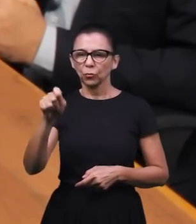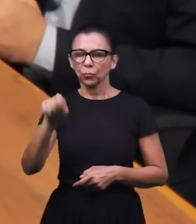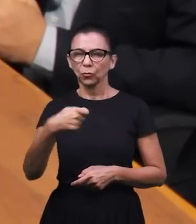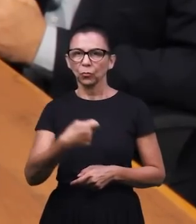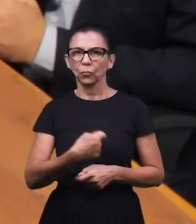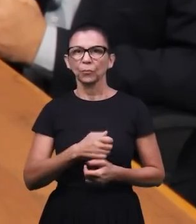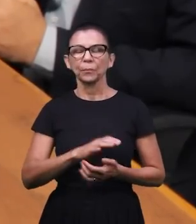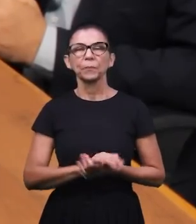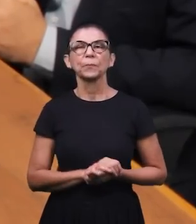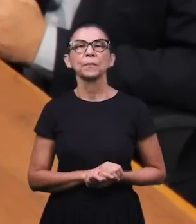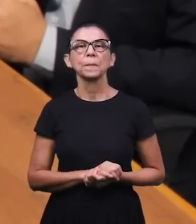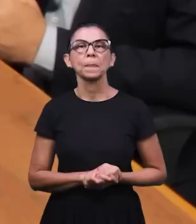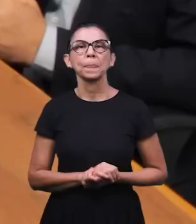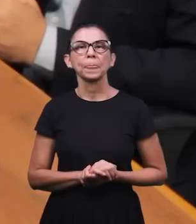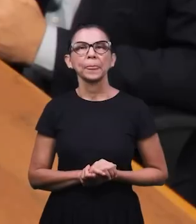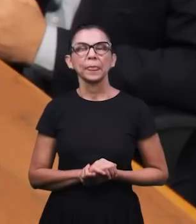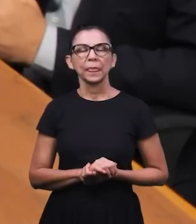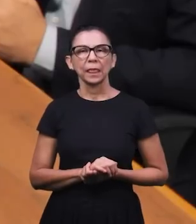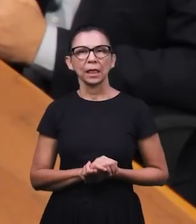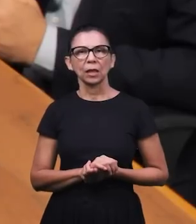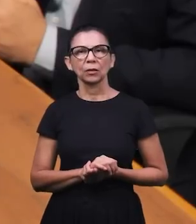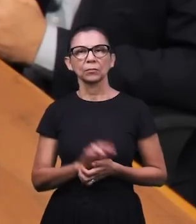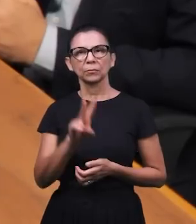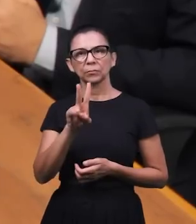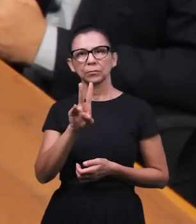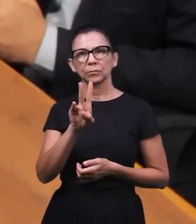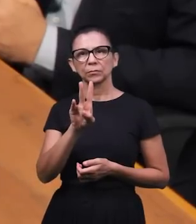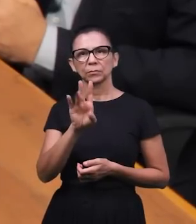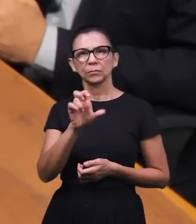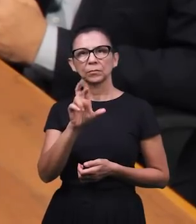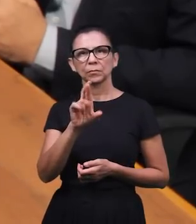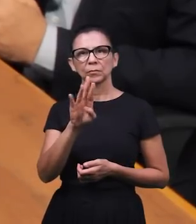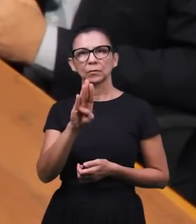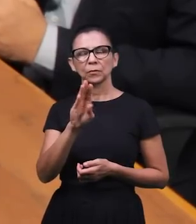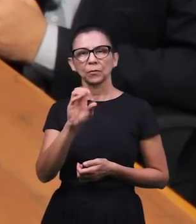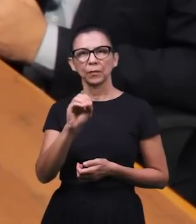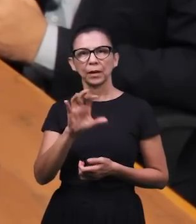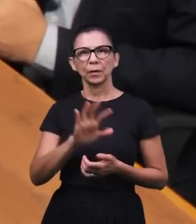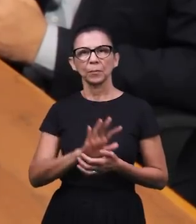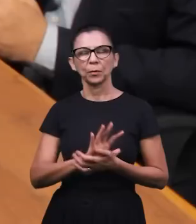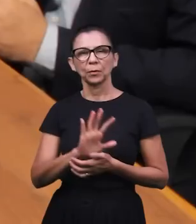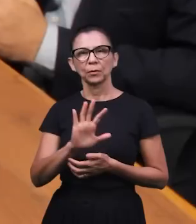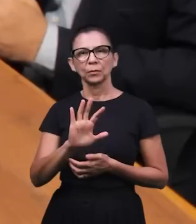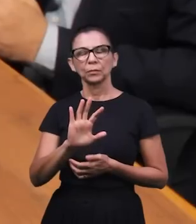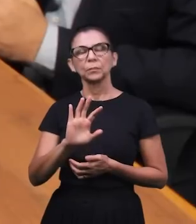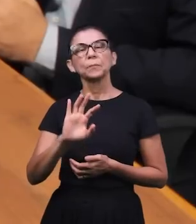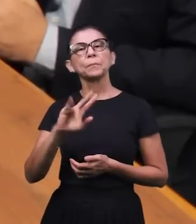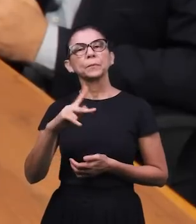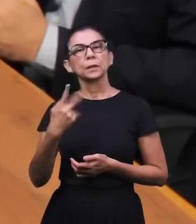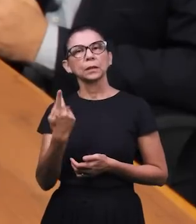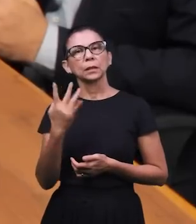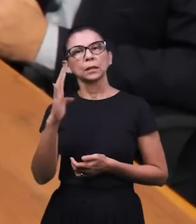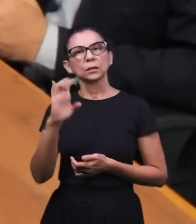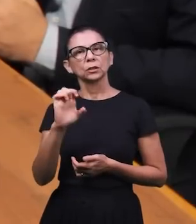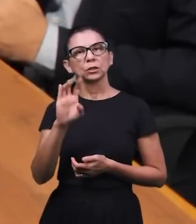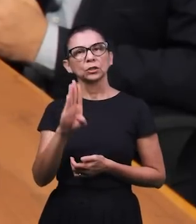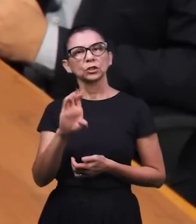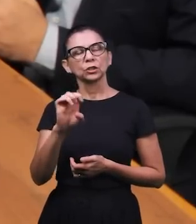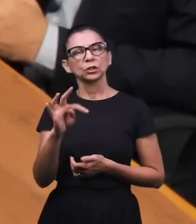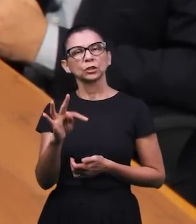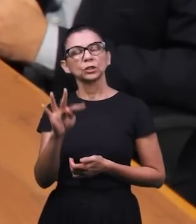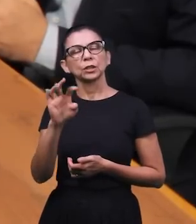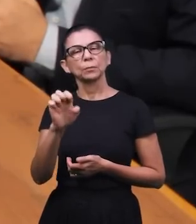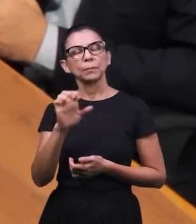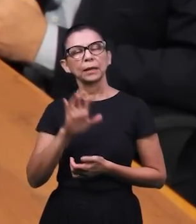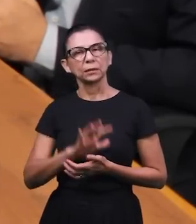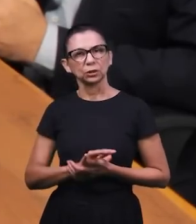verbo original hebraico, que é shebet, esse verbo significa também o seguinte, ó, cuidar e